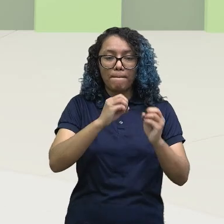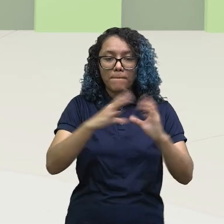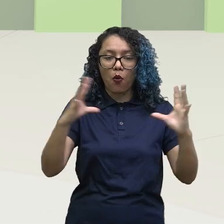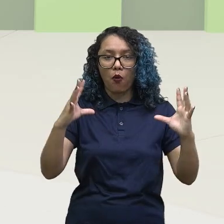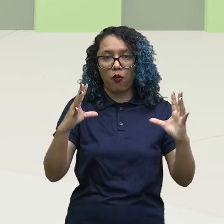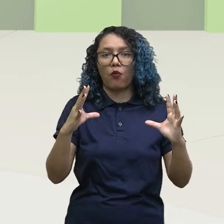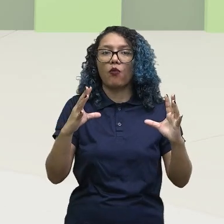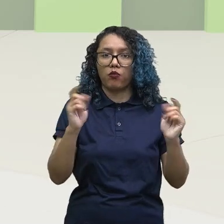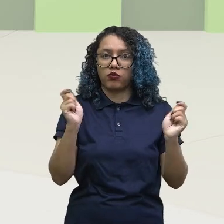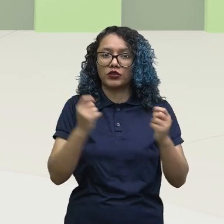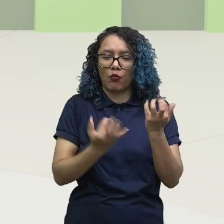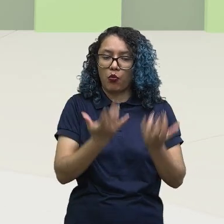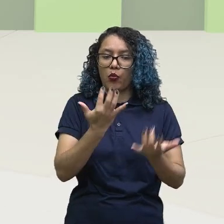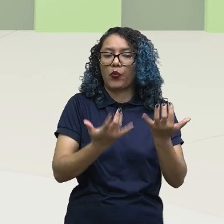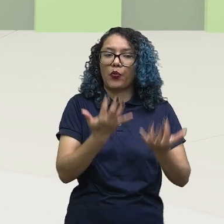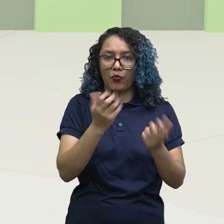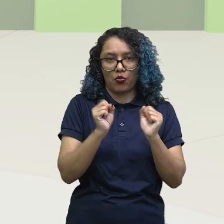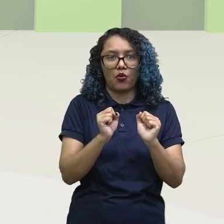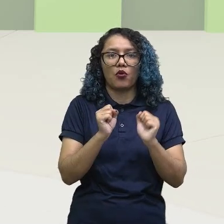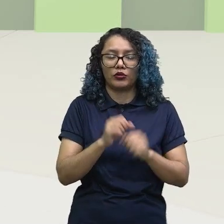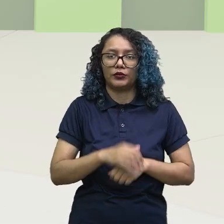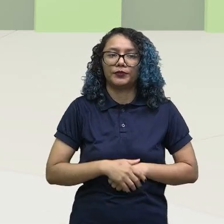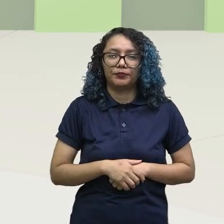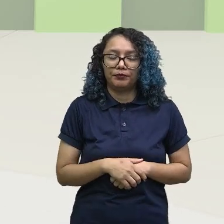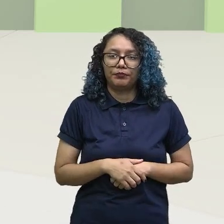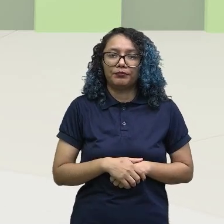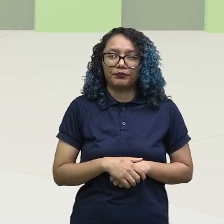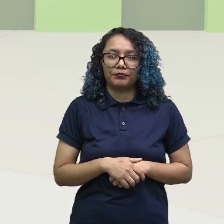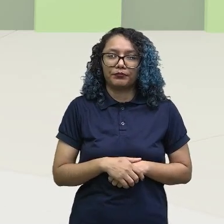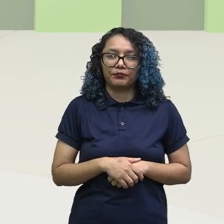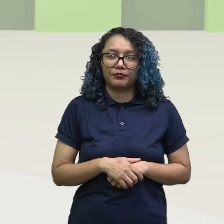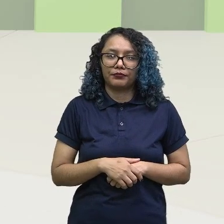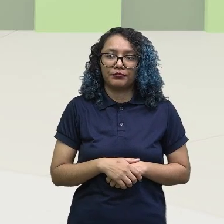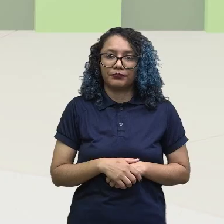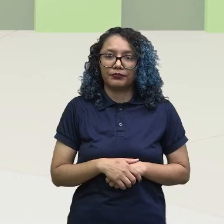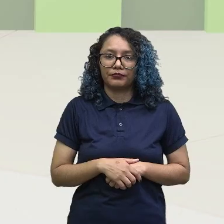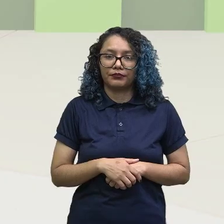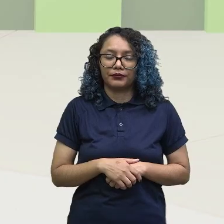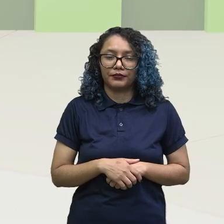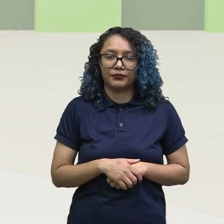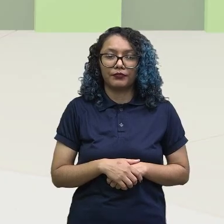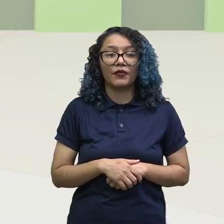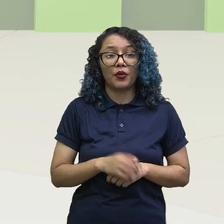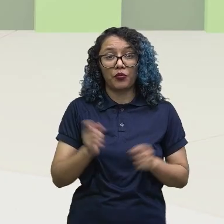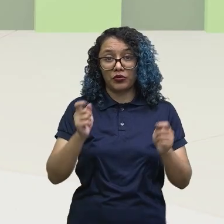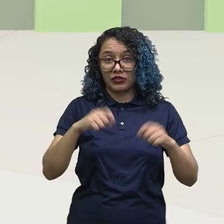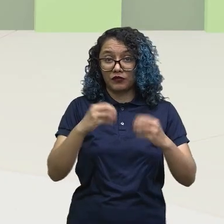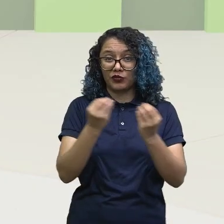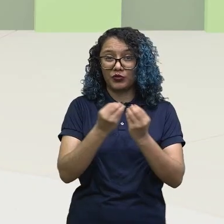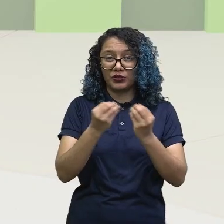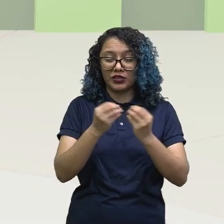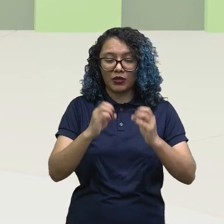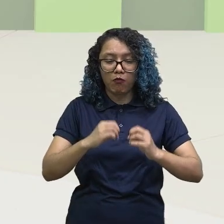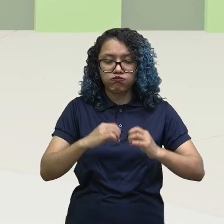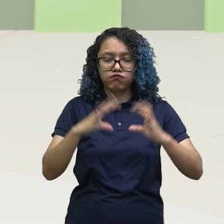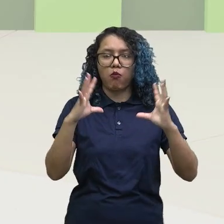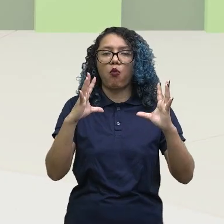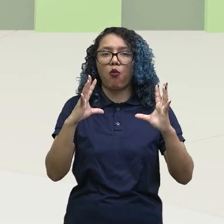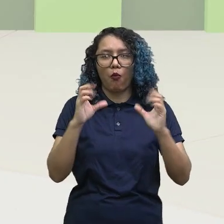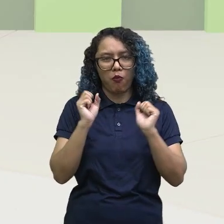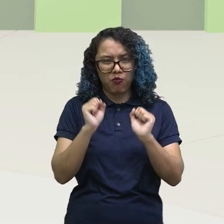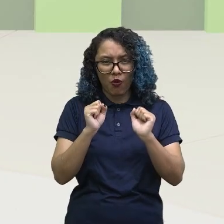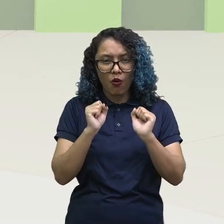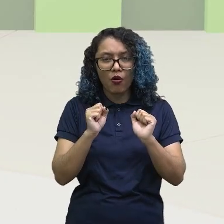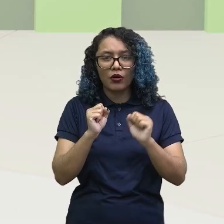nada. Então, note que aquela substância ela pode ser explosiva, reativa